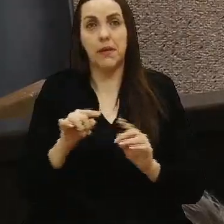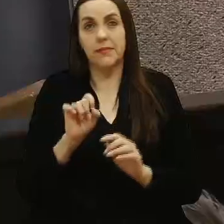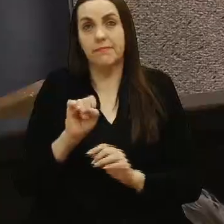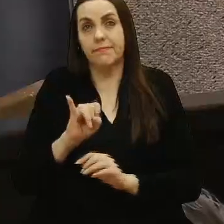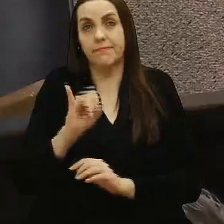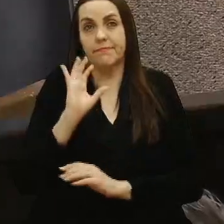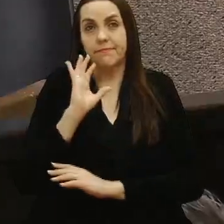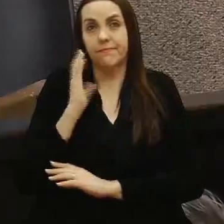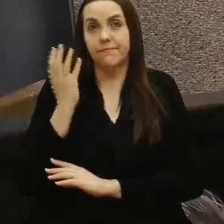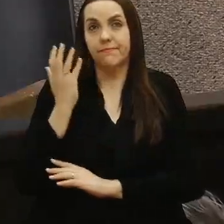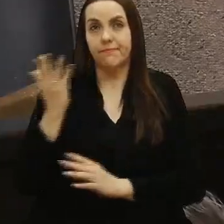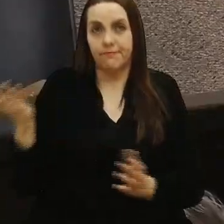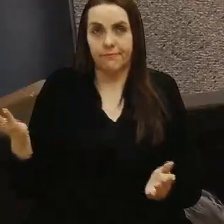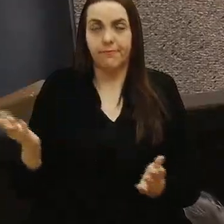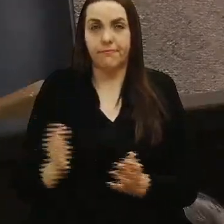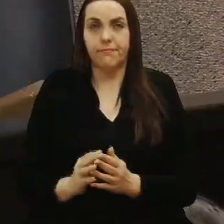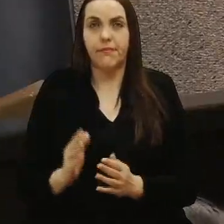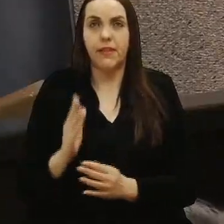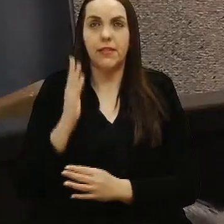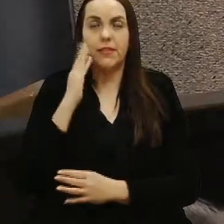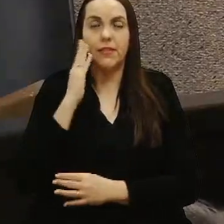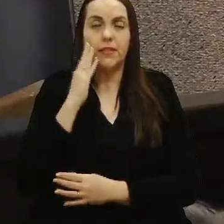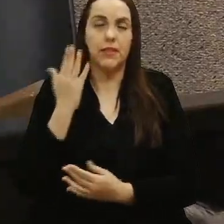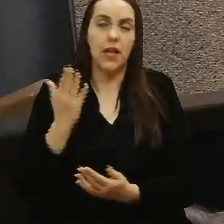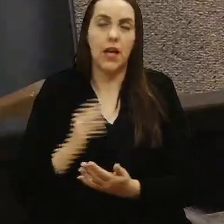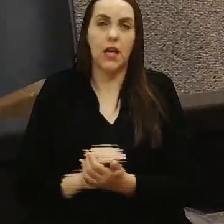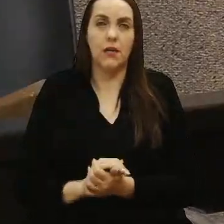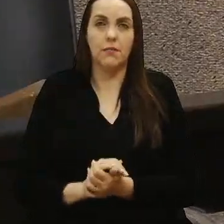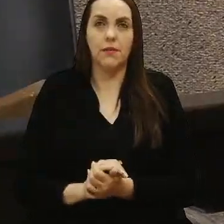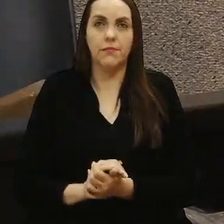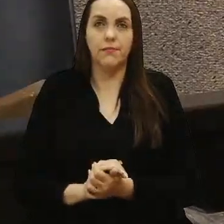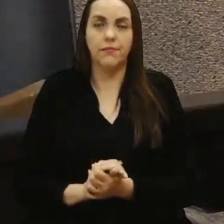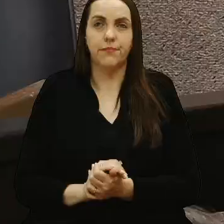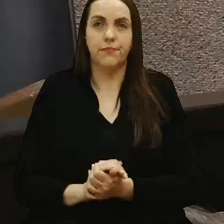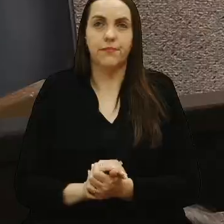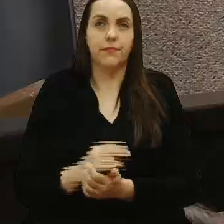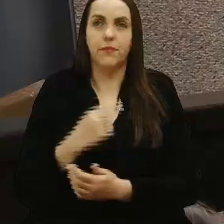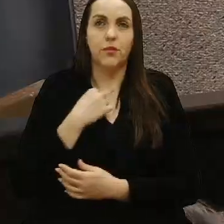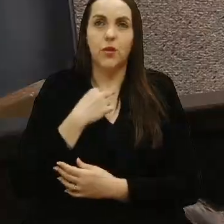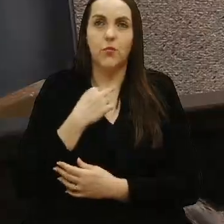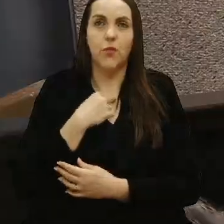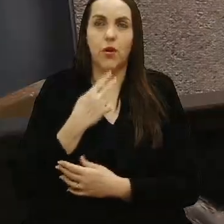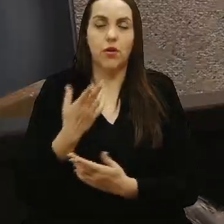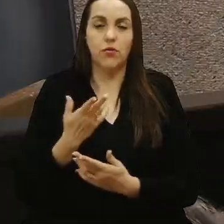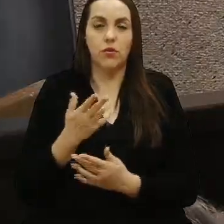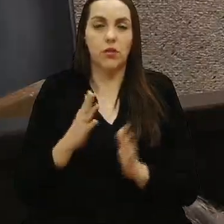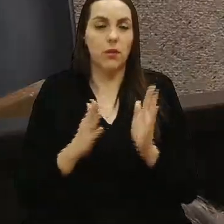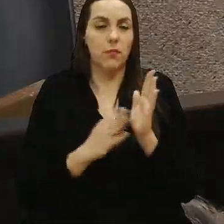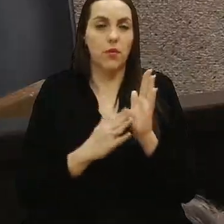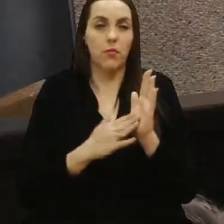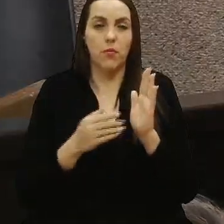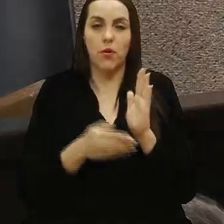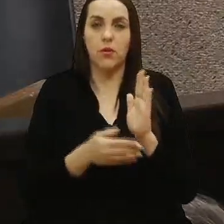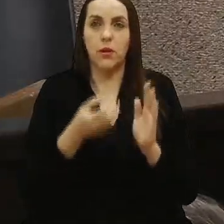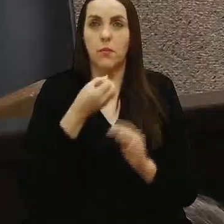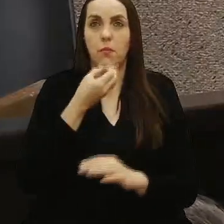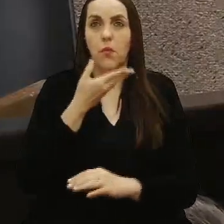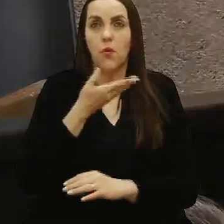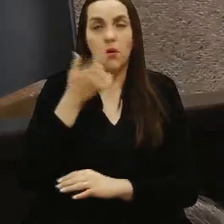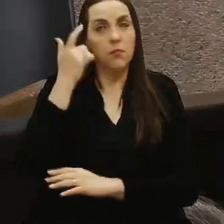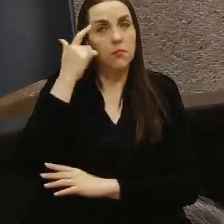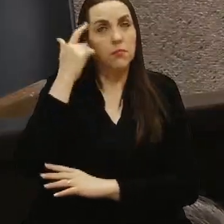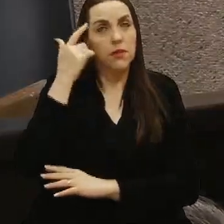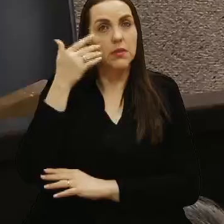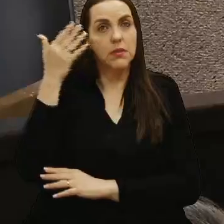vai acontecer. Isso a gente está livre. A gente não pode também, daqui a pouco, inviabilizar propostas boas, pensando